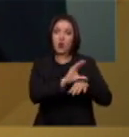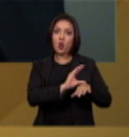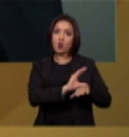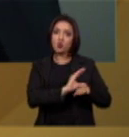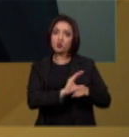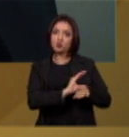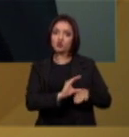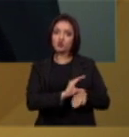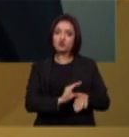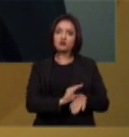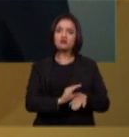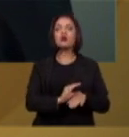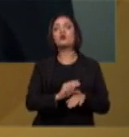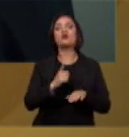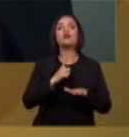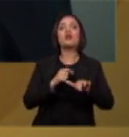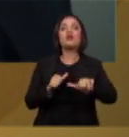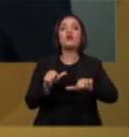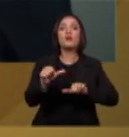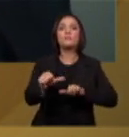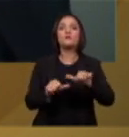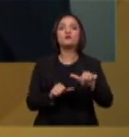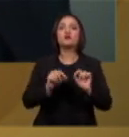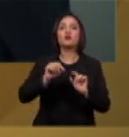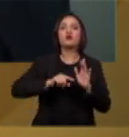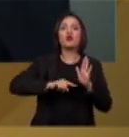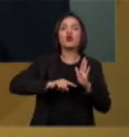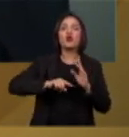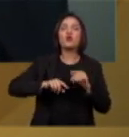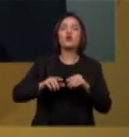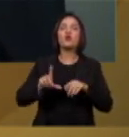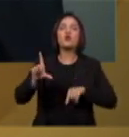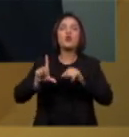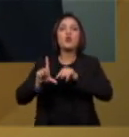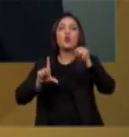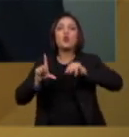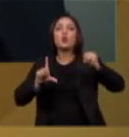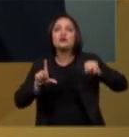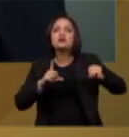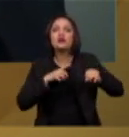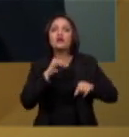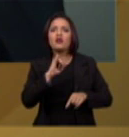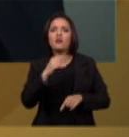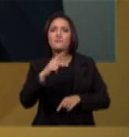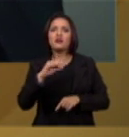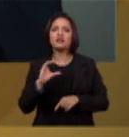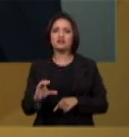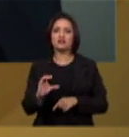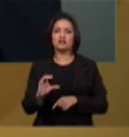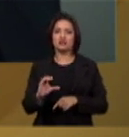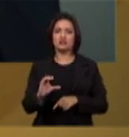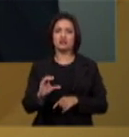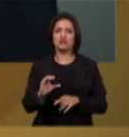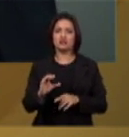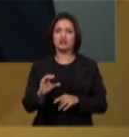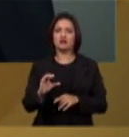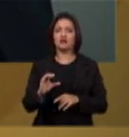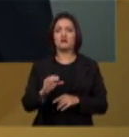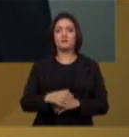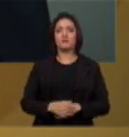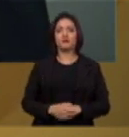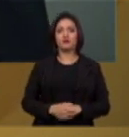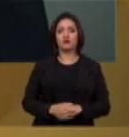e modificou um índice de atualização monetária, ou seja, do IPC, Índice de Preço ao